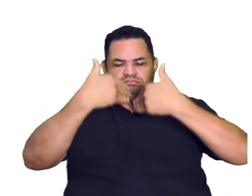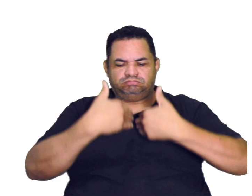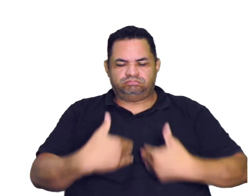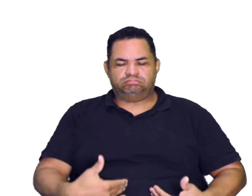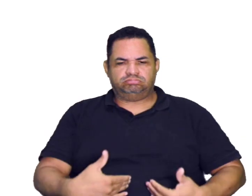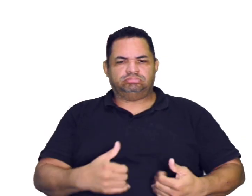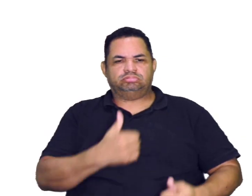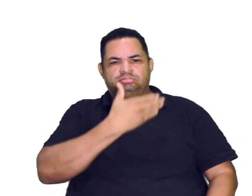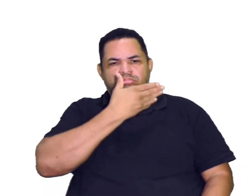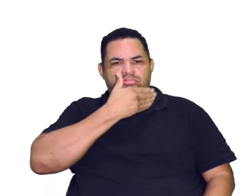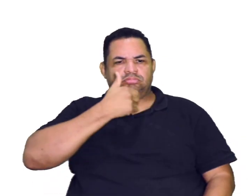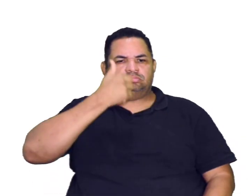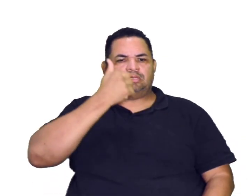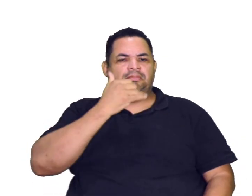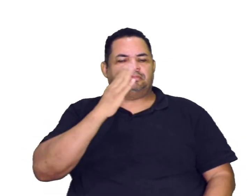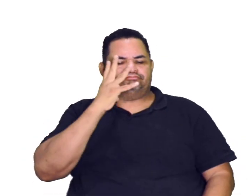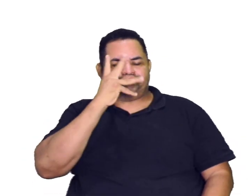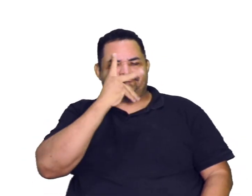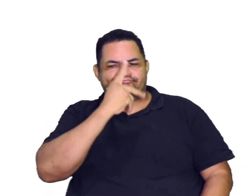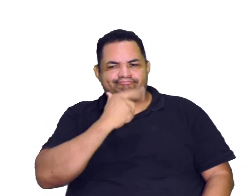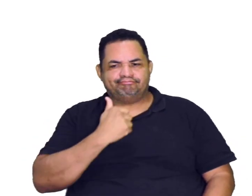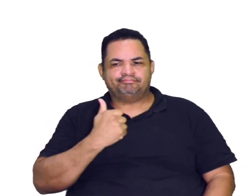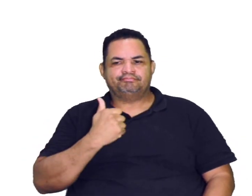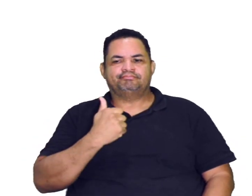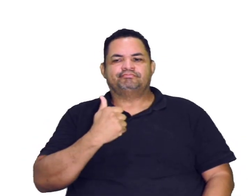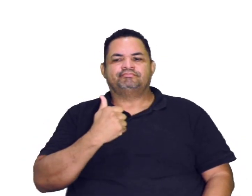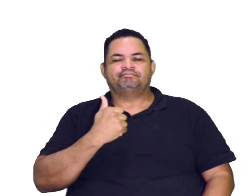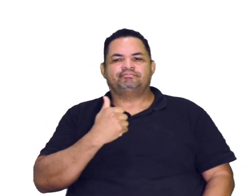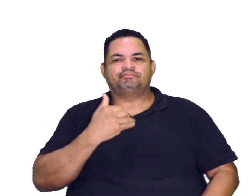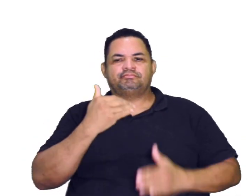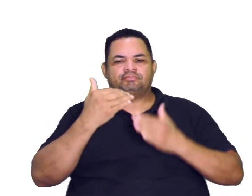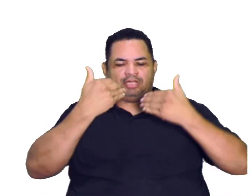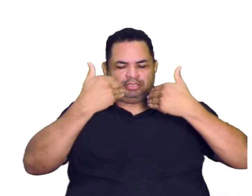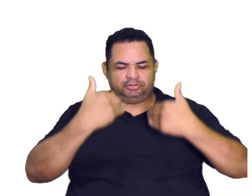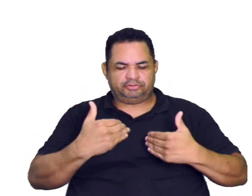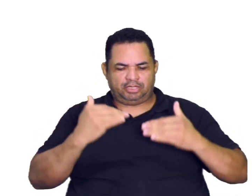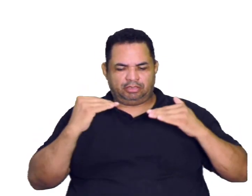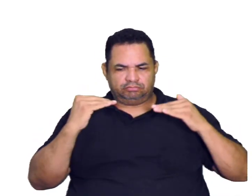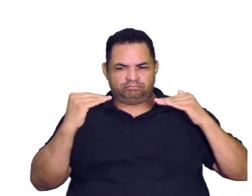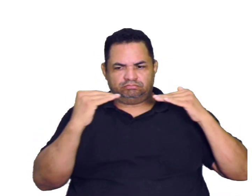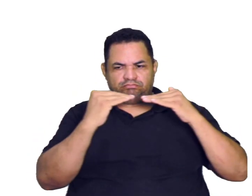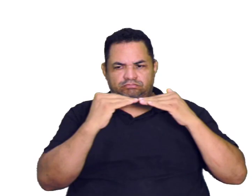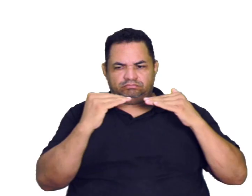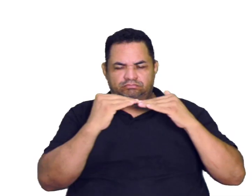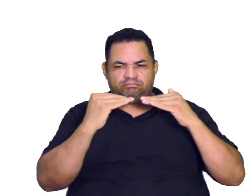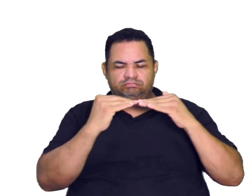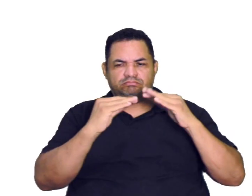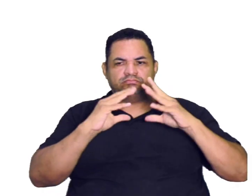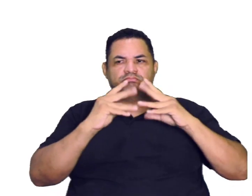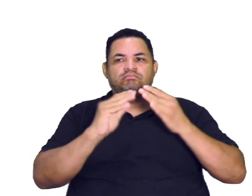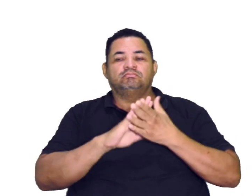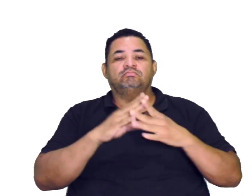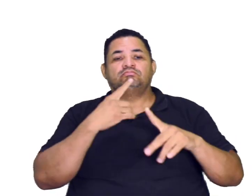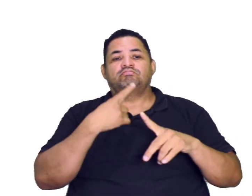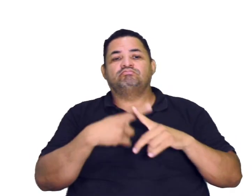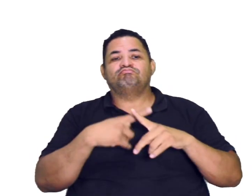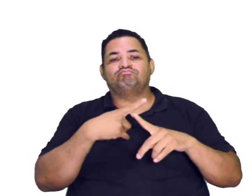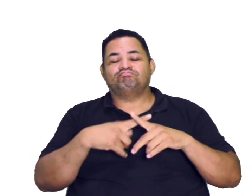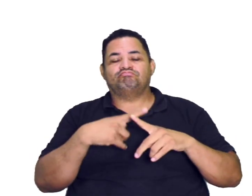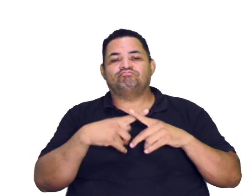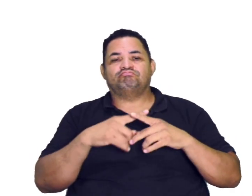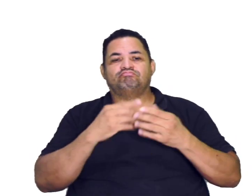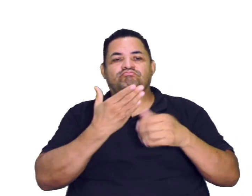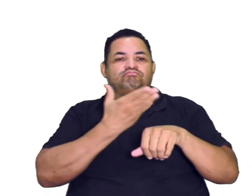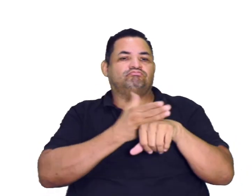mais elegante, está mais bonita, né? Está mais alinhada. Tudo pelo quê? Pelos